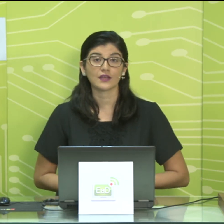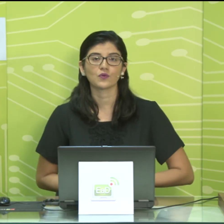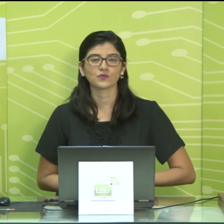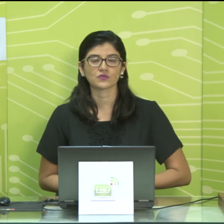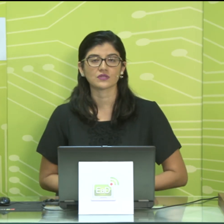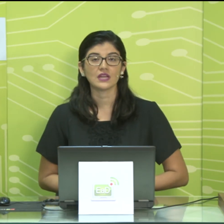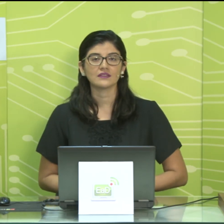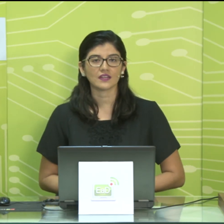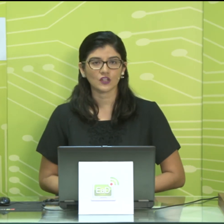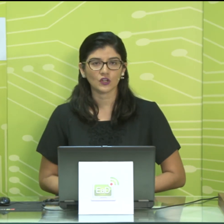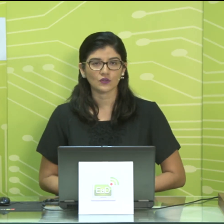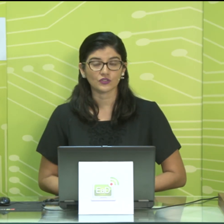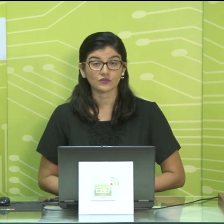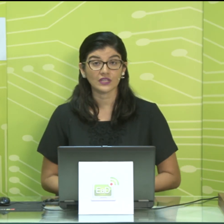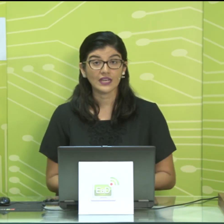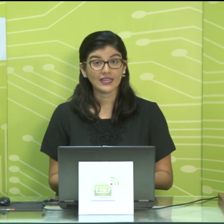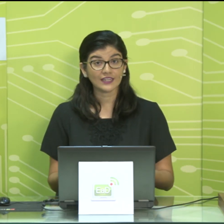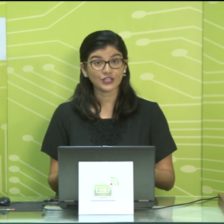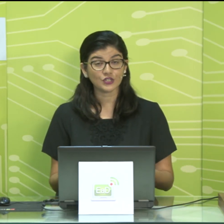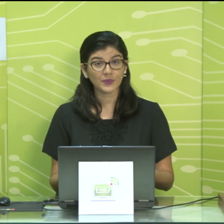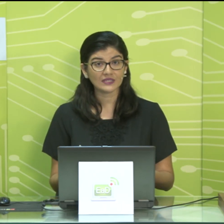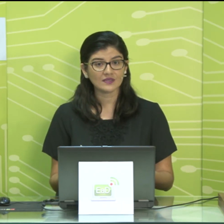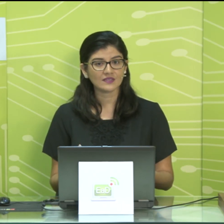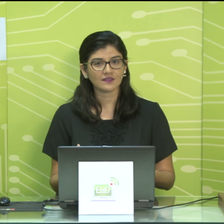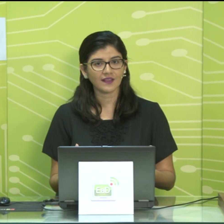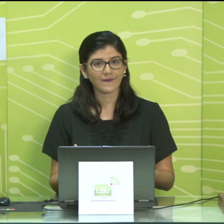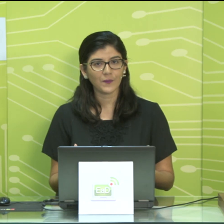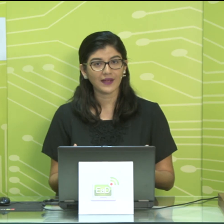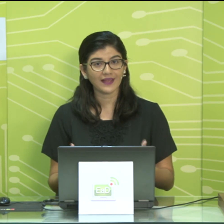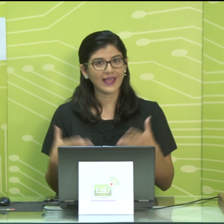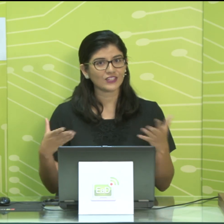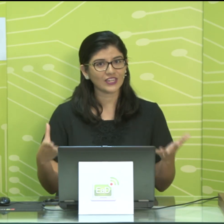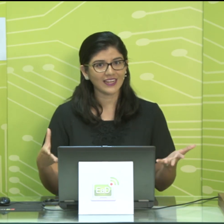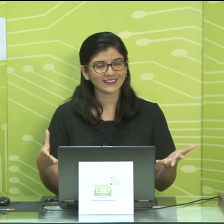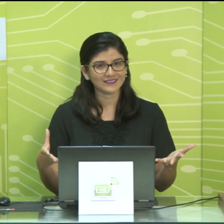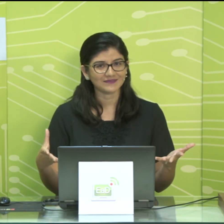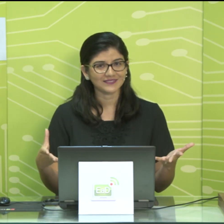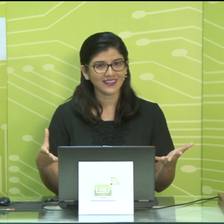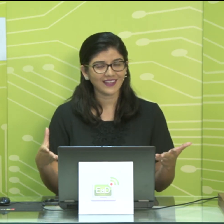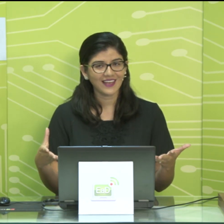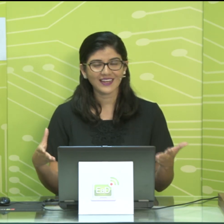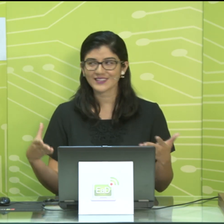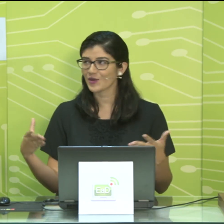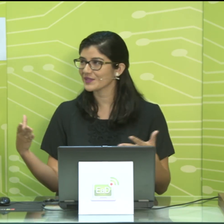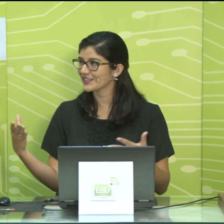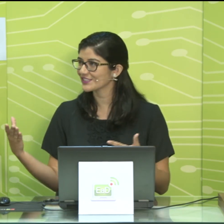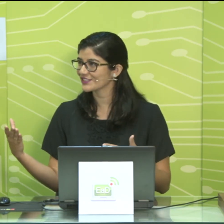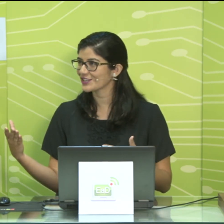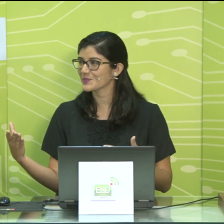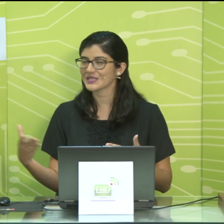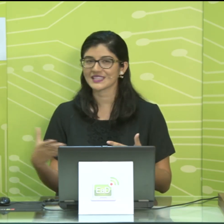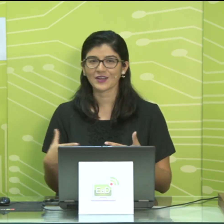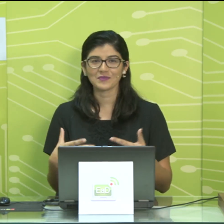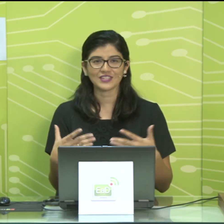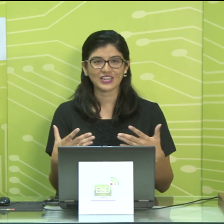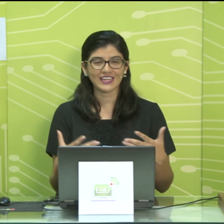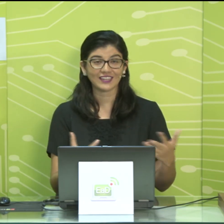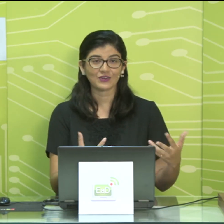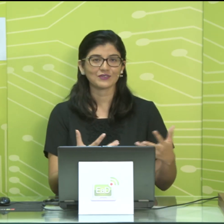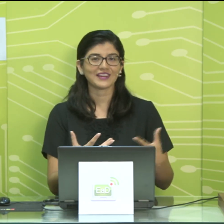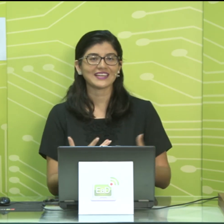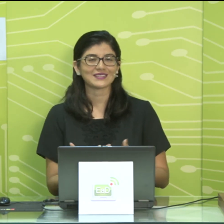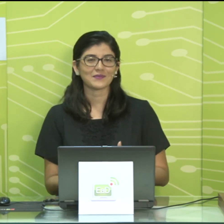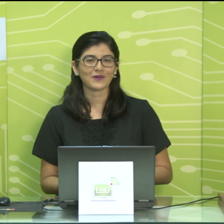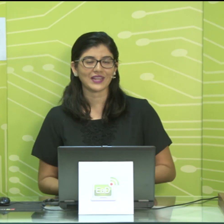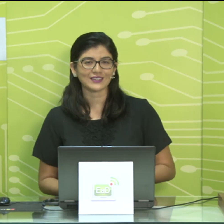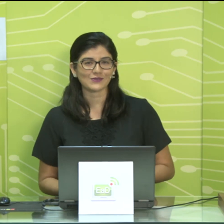desses recursos tecnológicos. E a gente precisa ter uma etiqueta, né? Assim como a gente precisa ter uma etiqueta